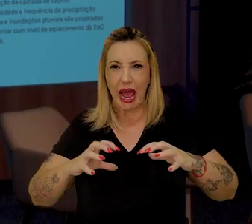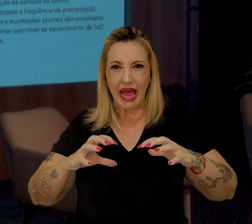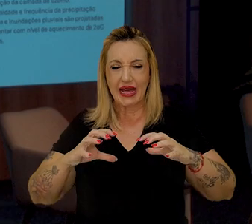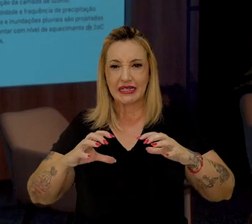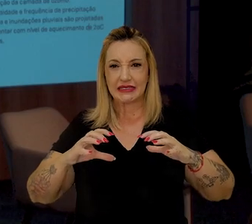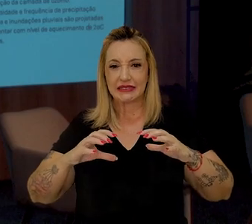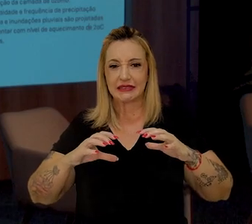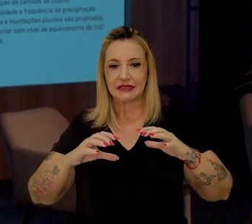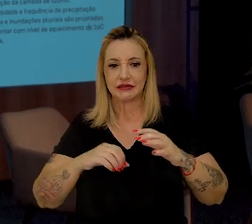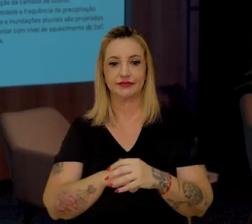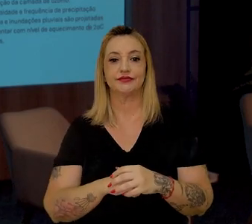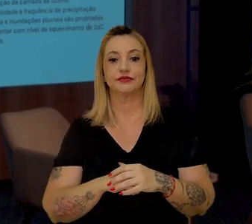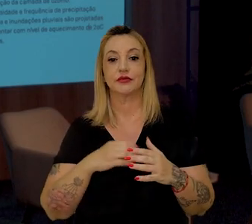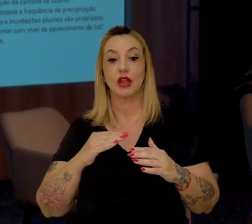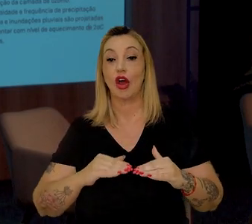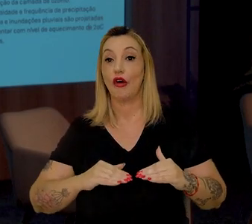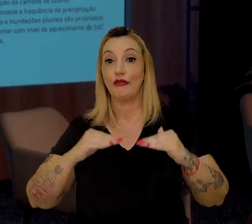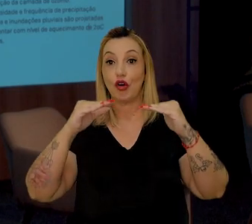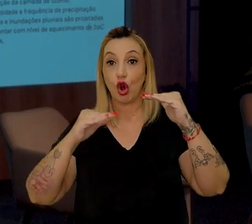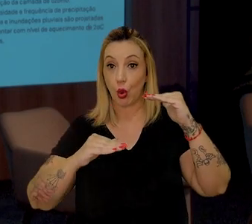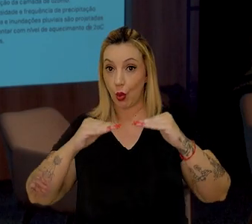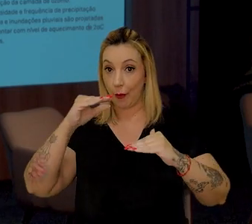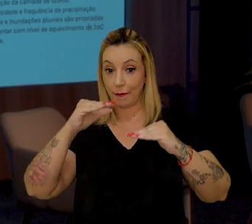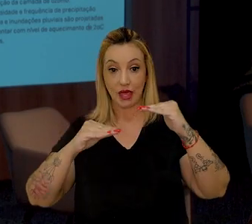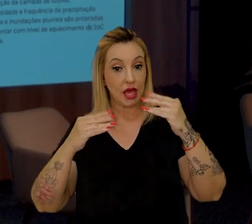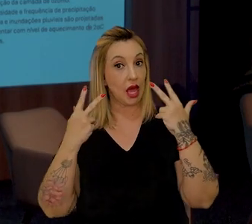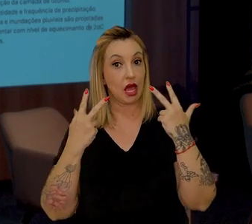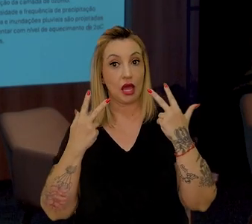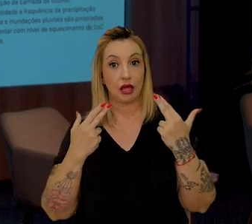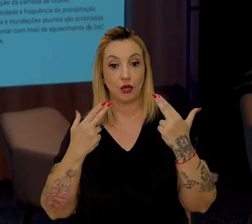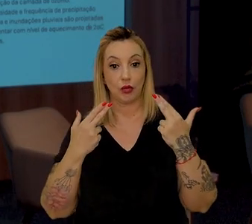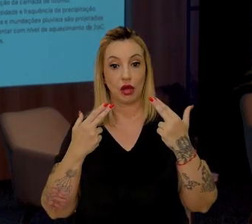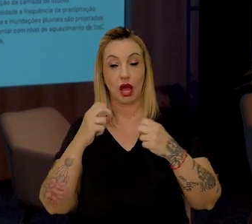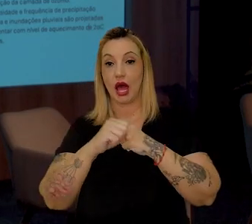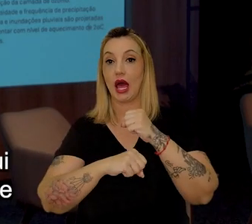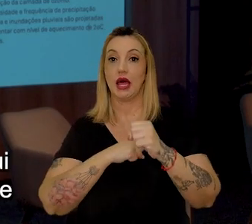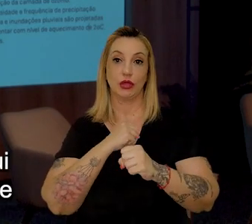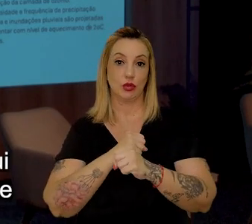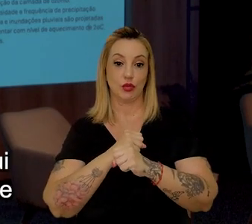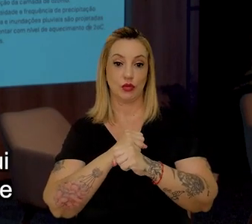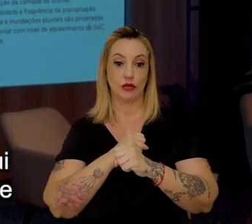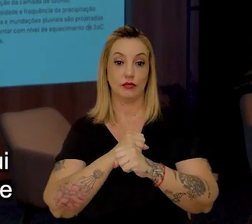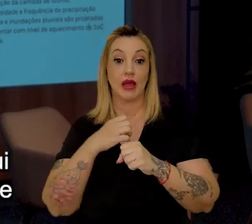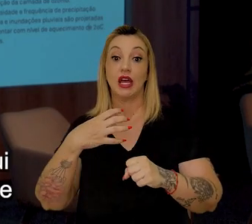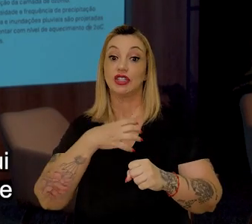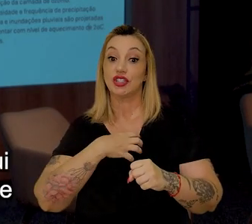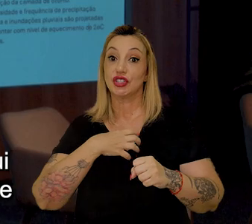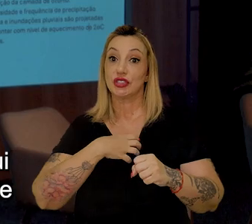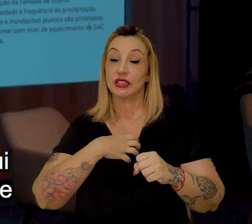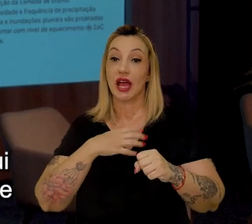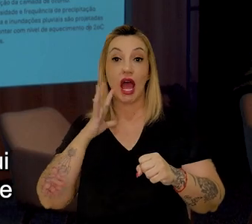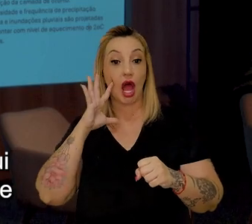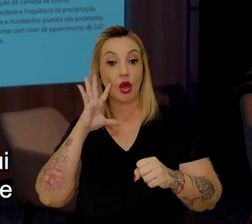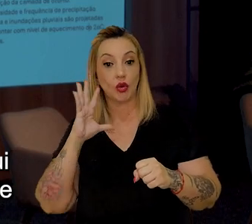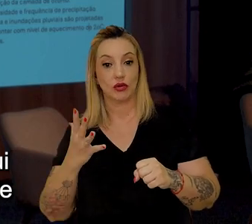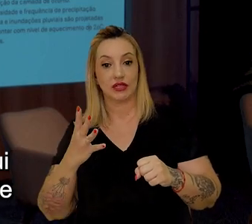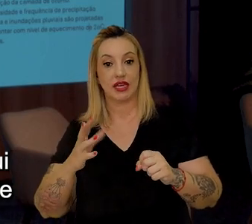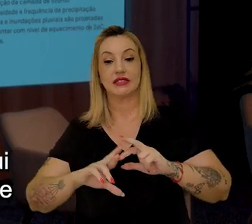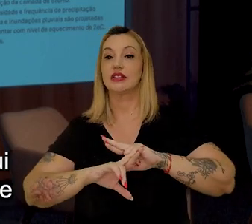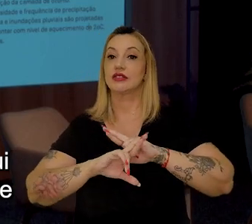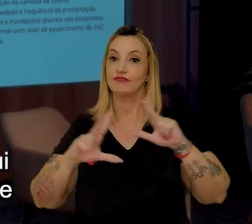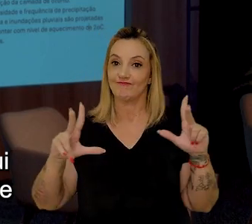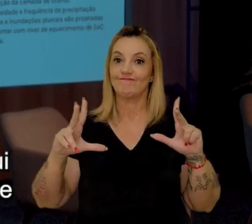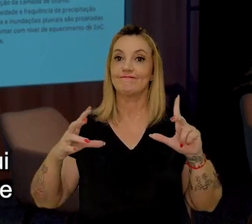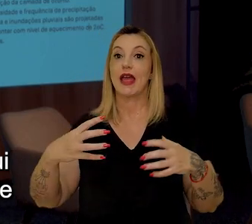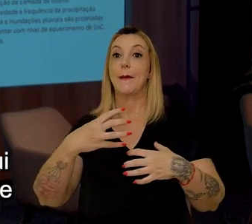extrema então o volume é igual anual mas a forma como isso se distribui é